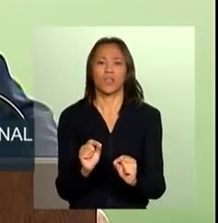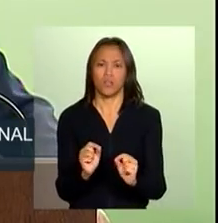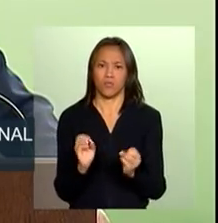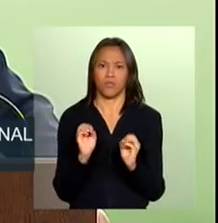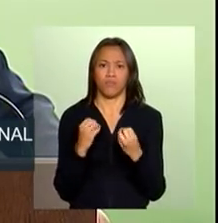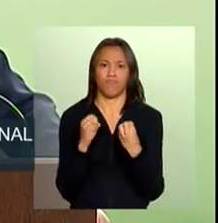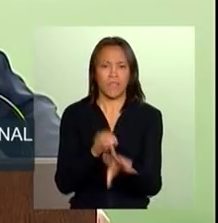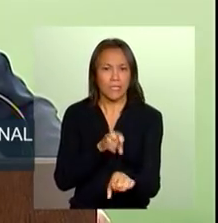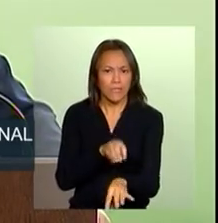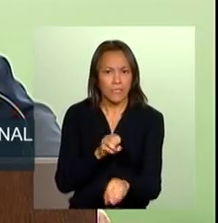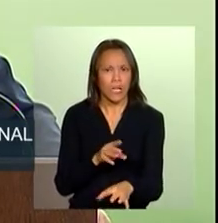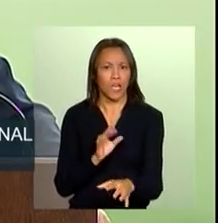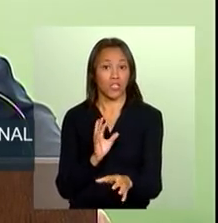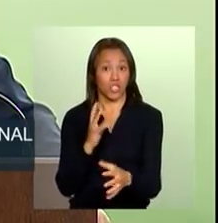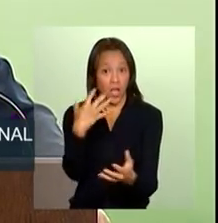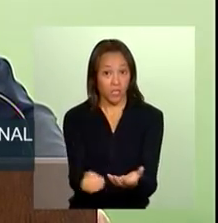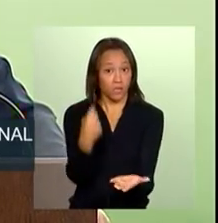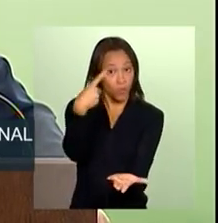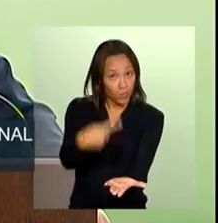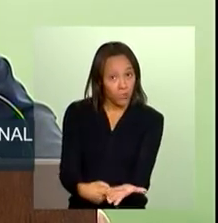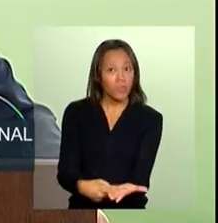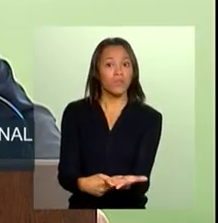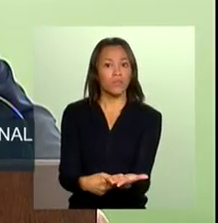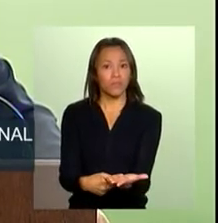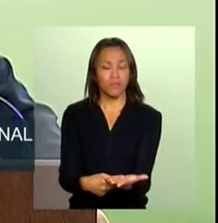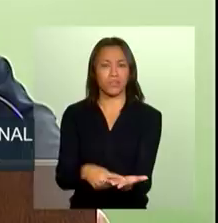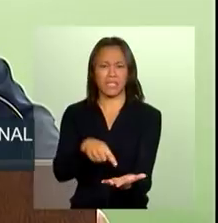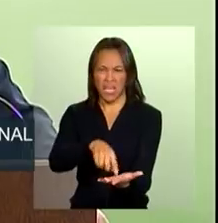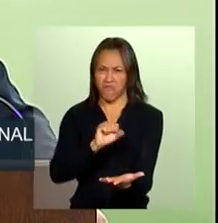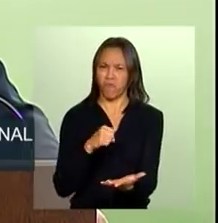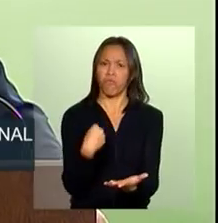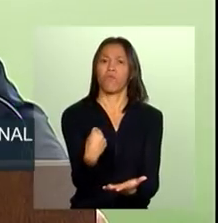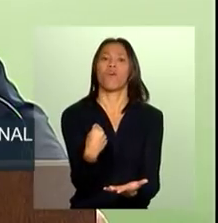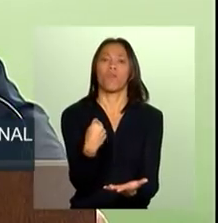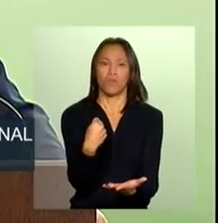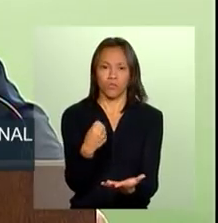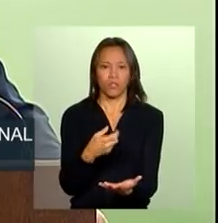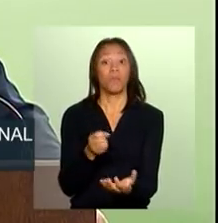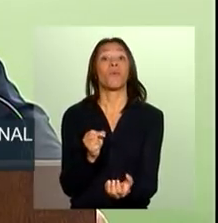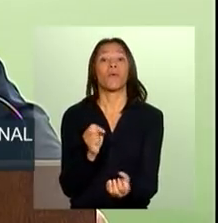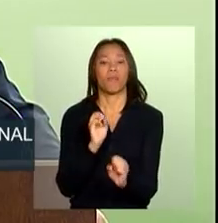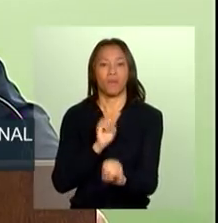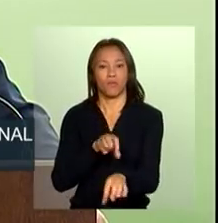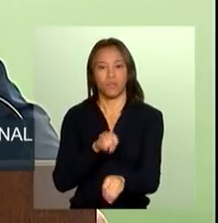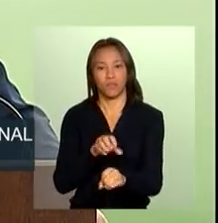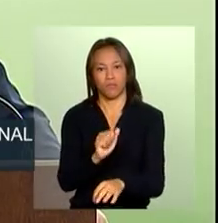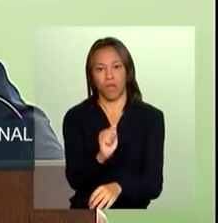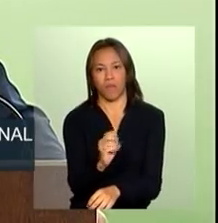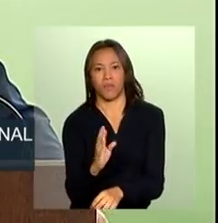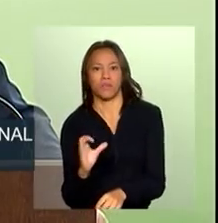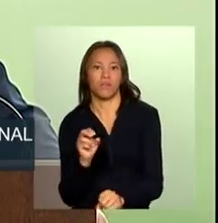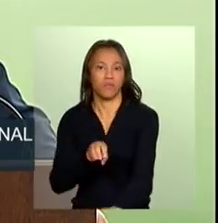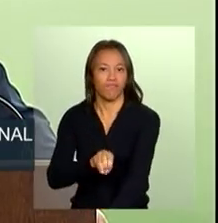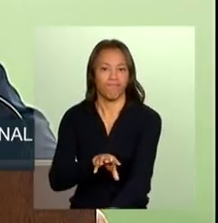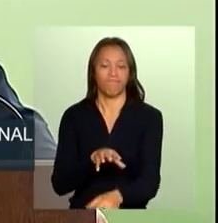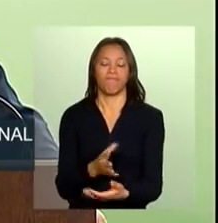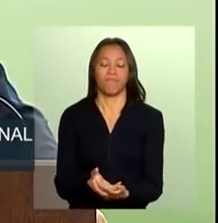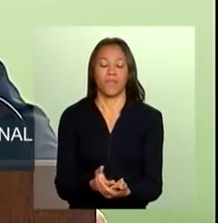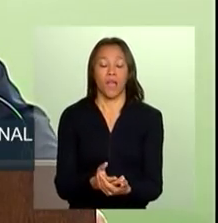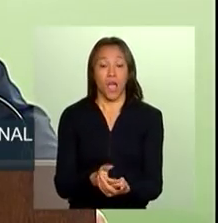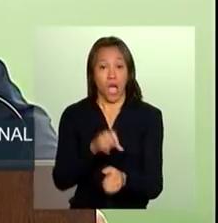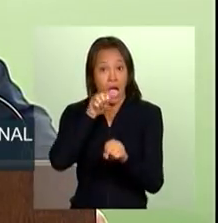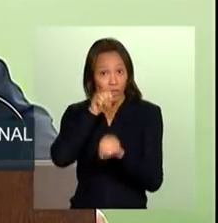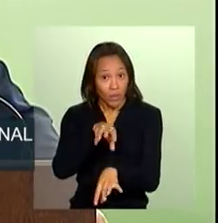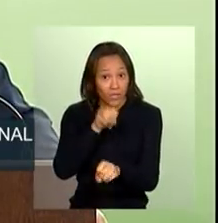construir um pacto tão forte pela alfabetização. A educação